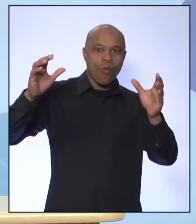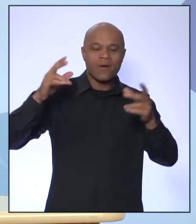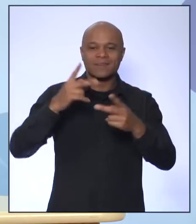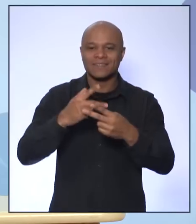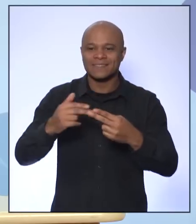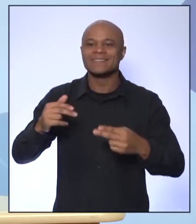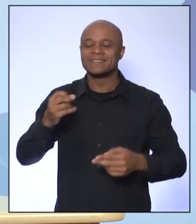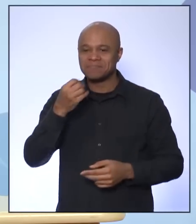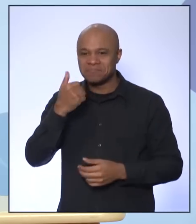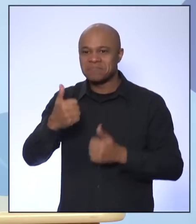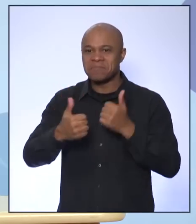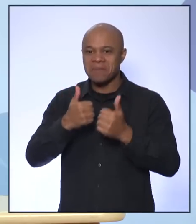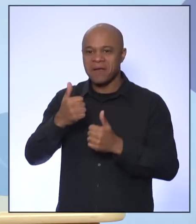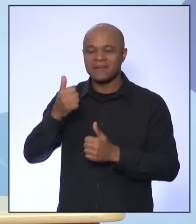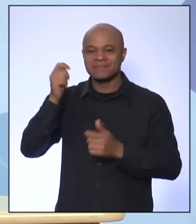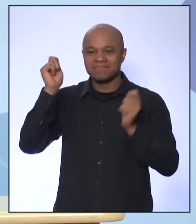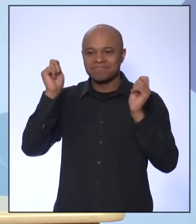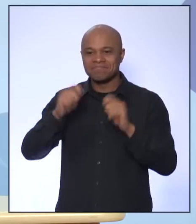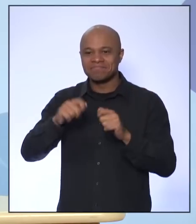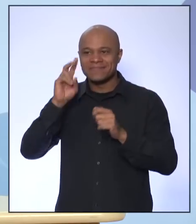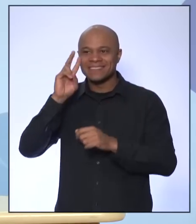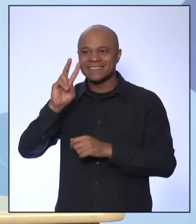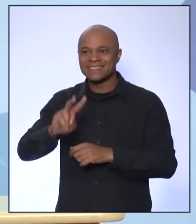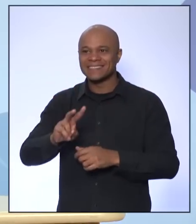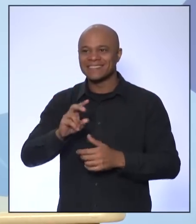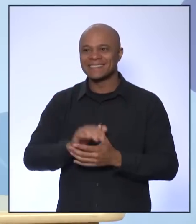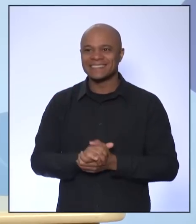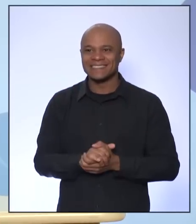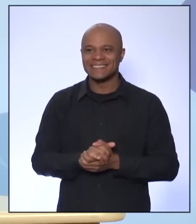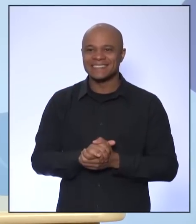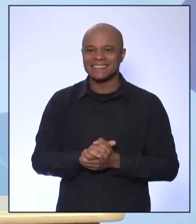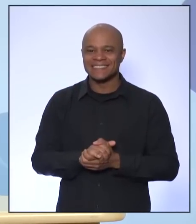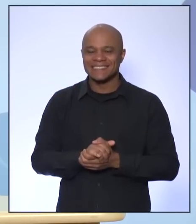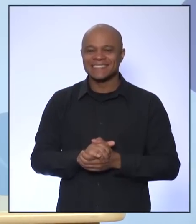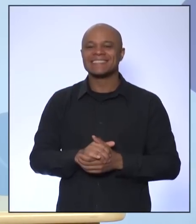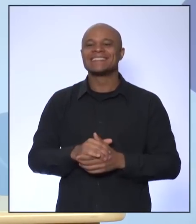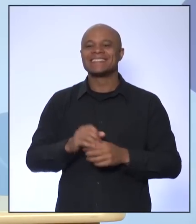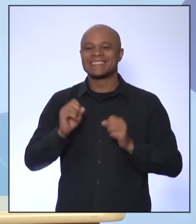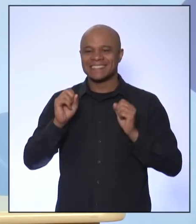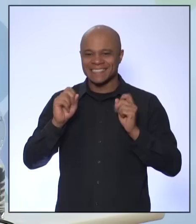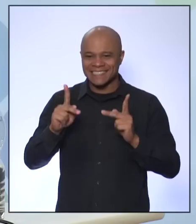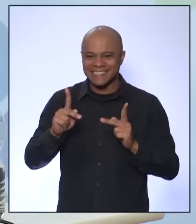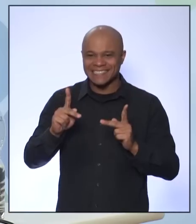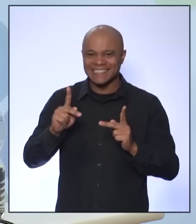antigos, os povos pré-históricos. E é isso, pessoal. E é